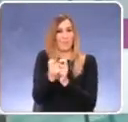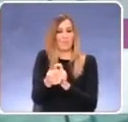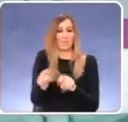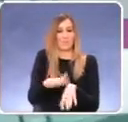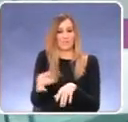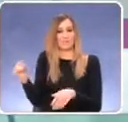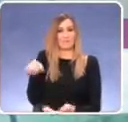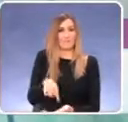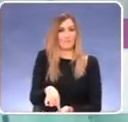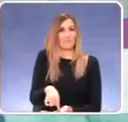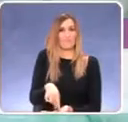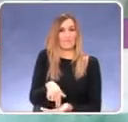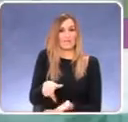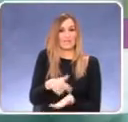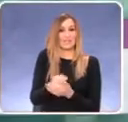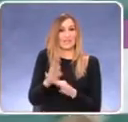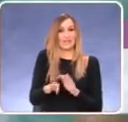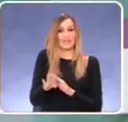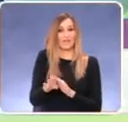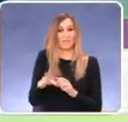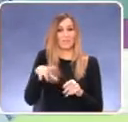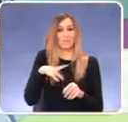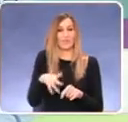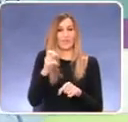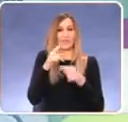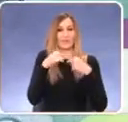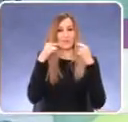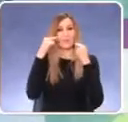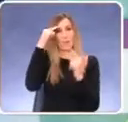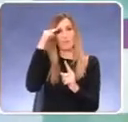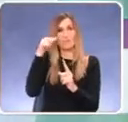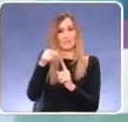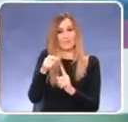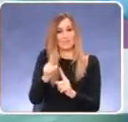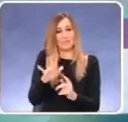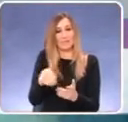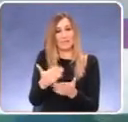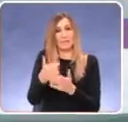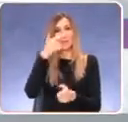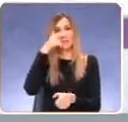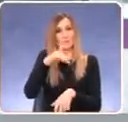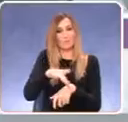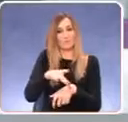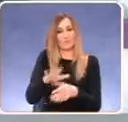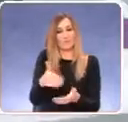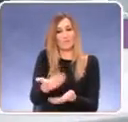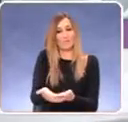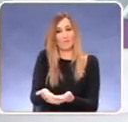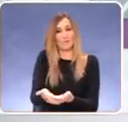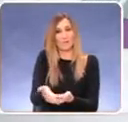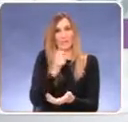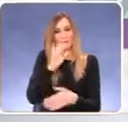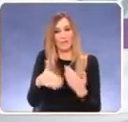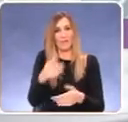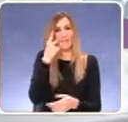isto, sempre que fazemos isto no Portugal Sorri, é com o objetivo de dar ao doente, assim, uma arma para voltar a ter uma